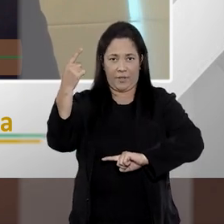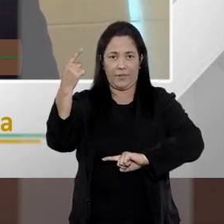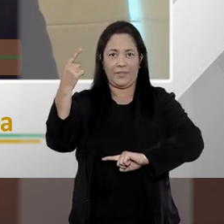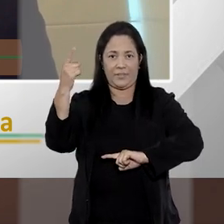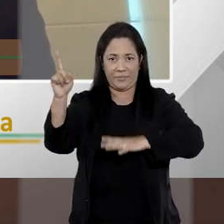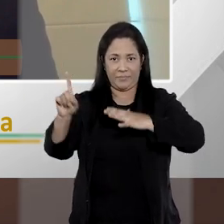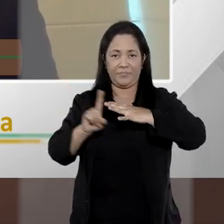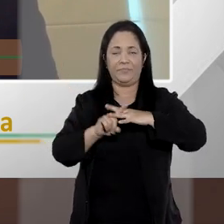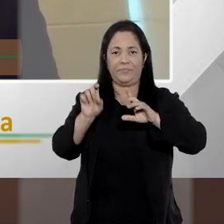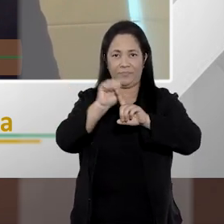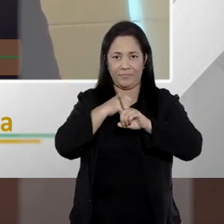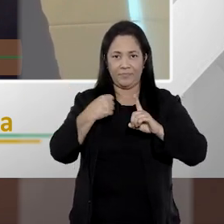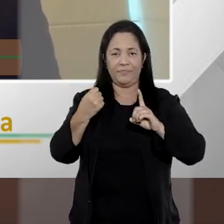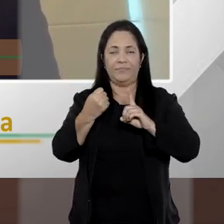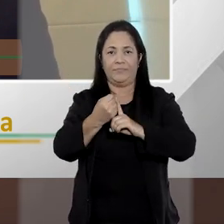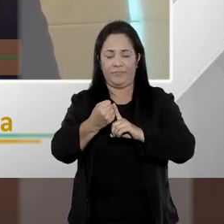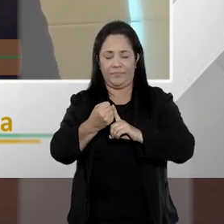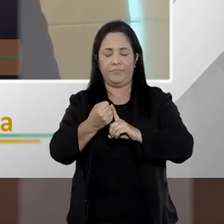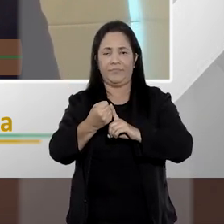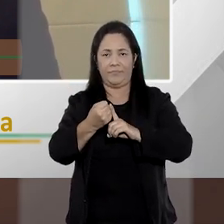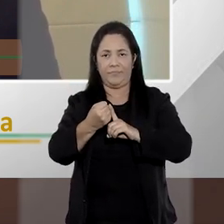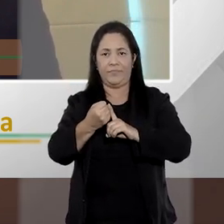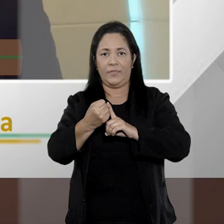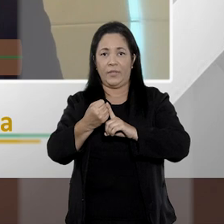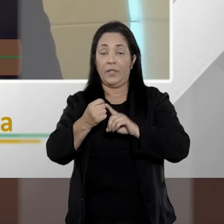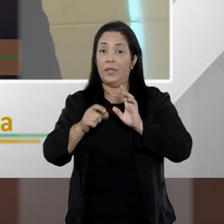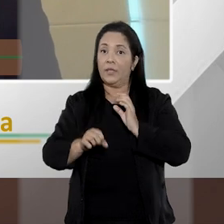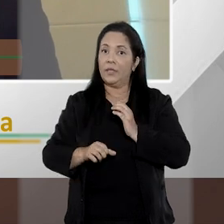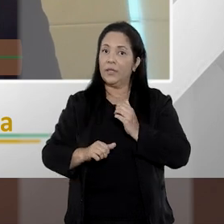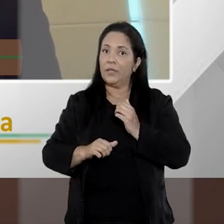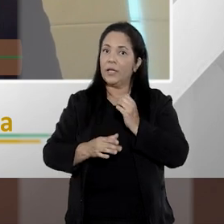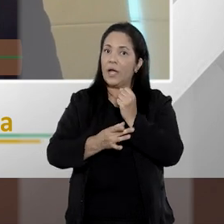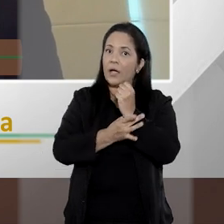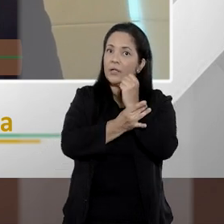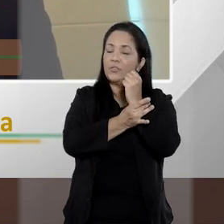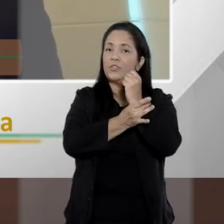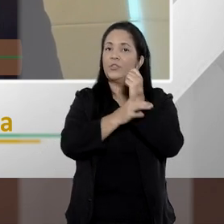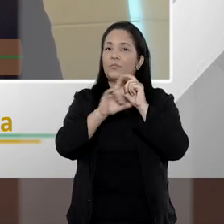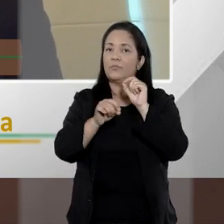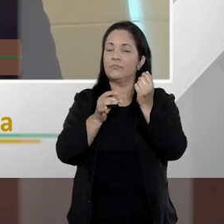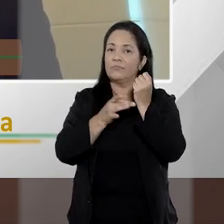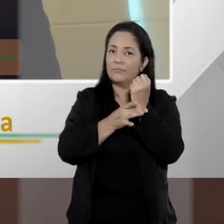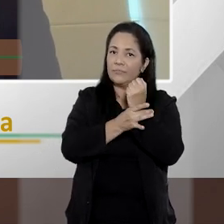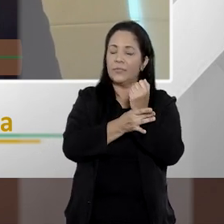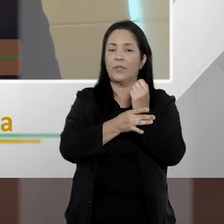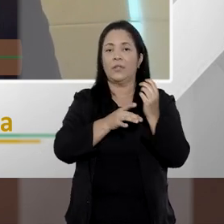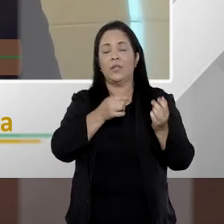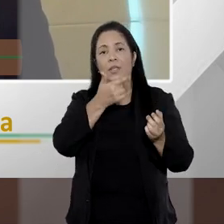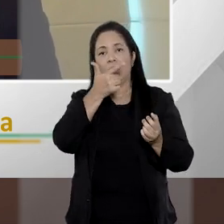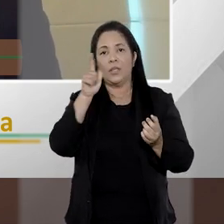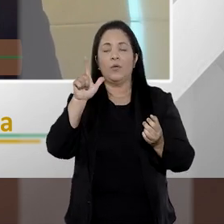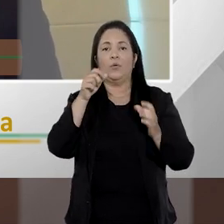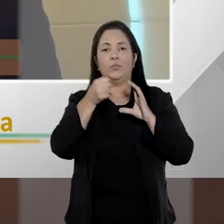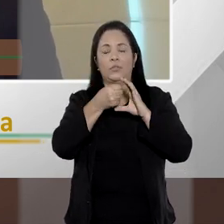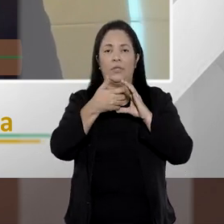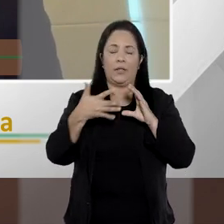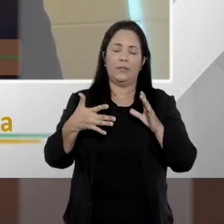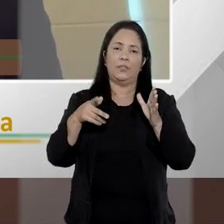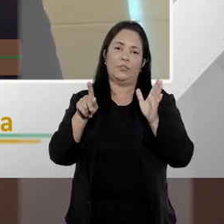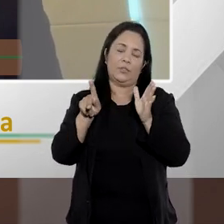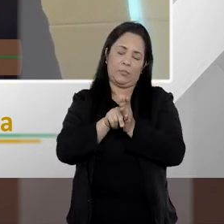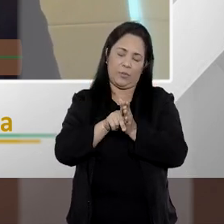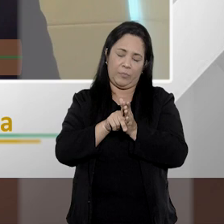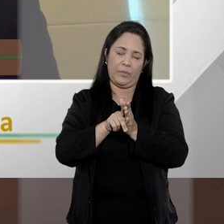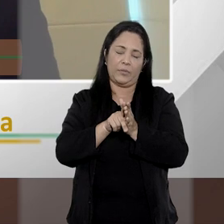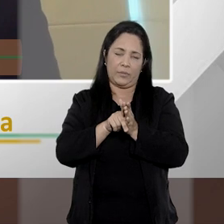detidos, evidentemente compatibilizando com a segurança, né, e os demais aspectos e pilares da